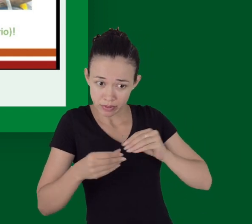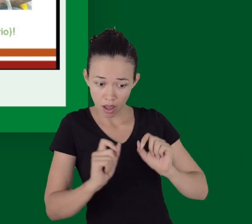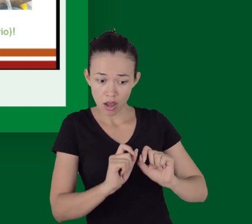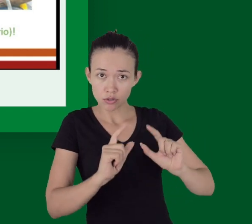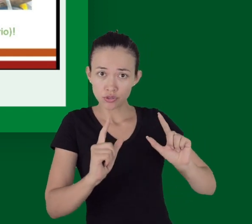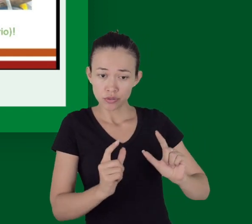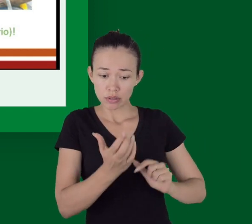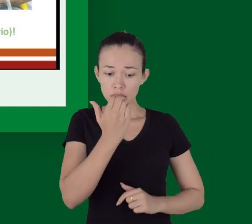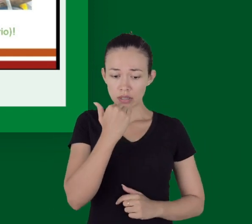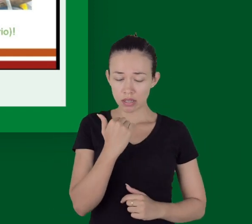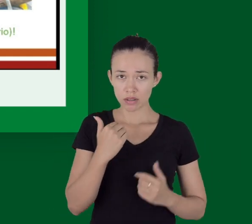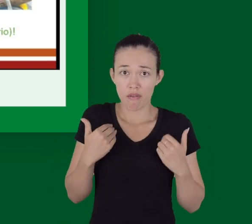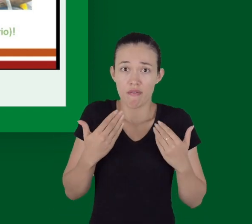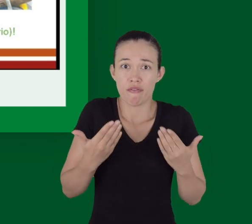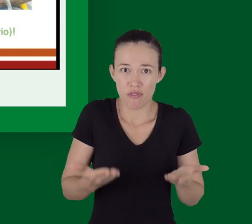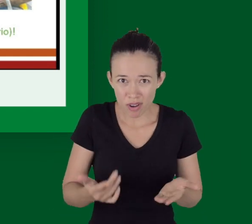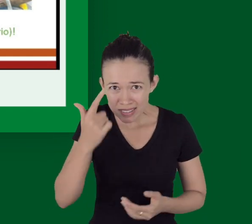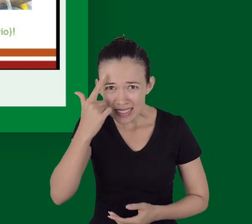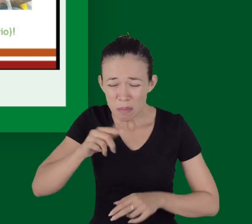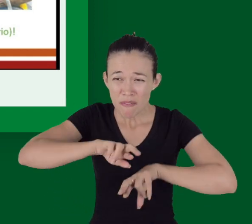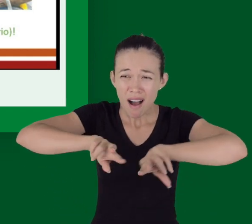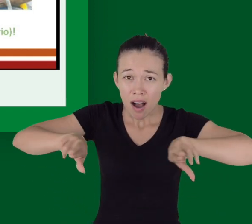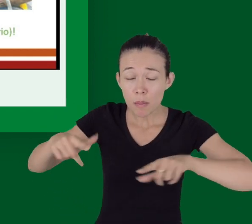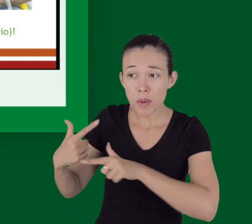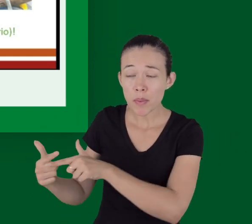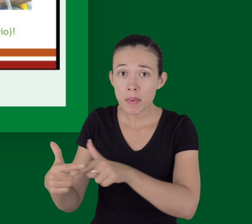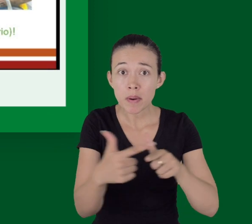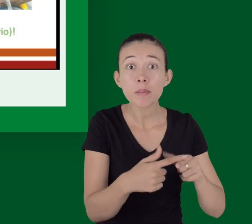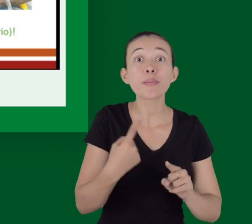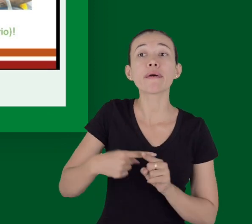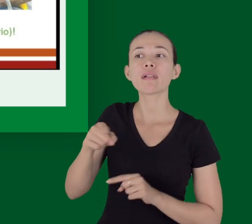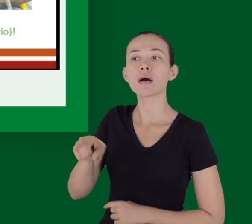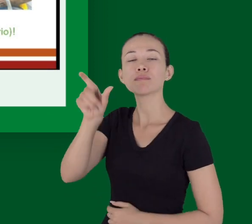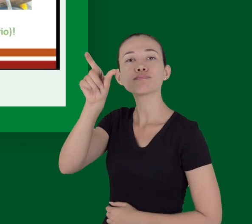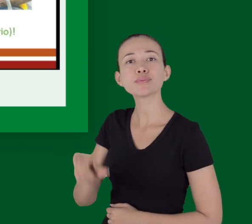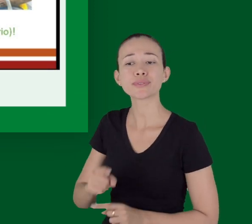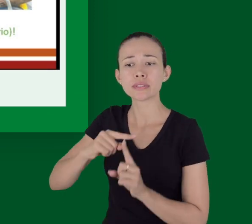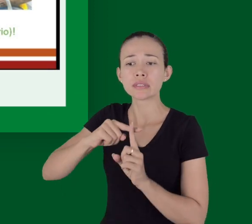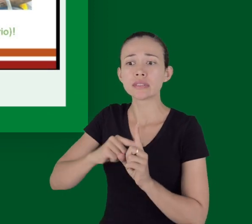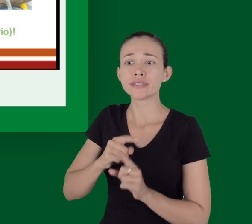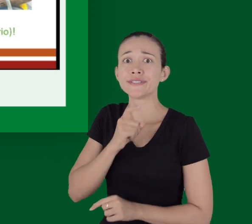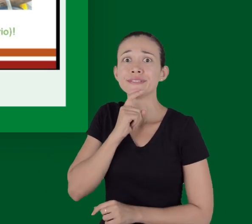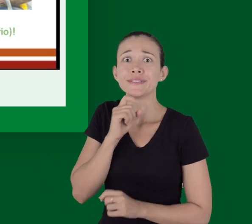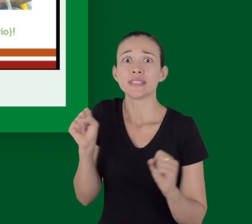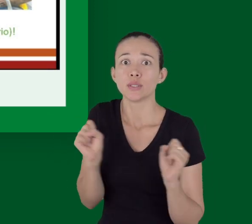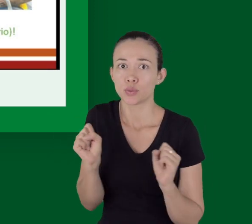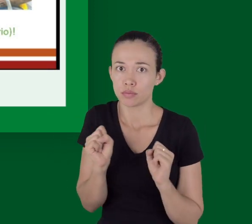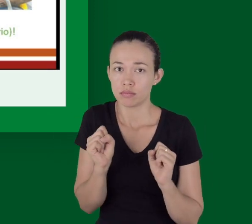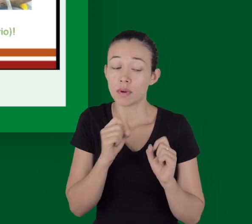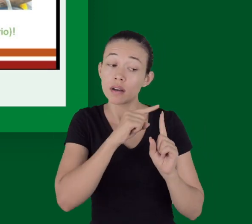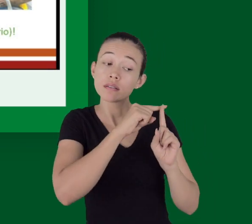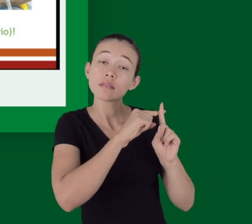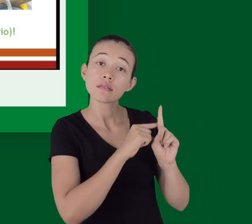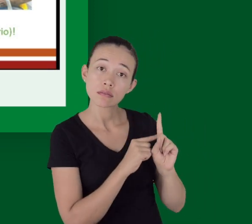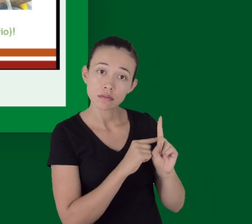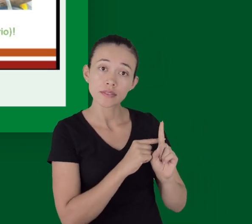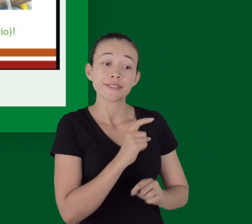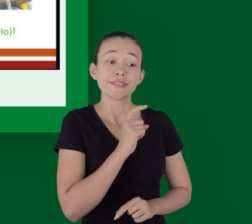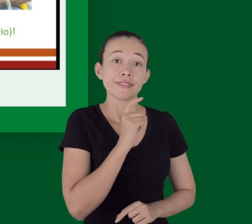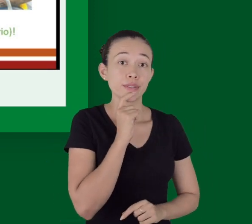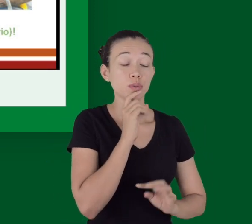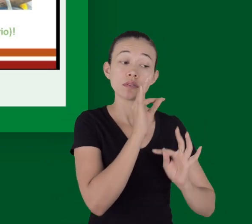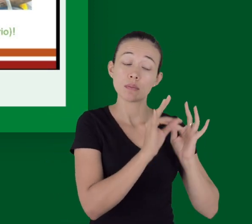todo aquele comprometimento que a gente pode ter em relação ao paciente frio, tá? Diferentemente de hipotermia terapêutica, que é um